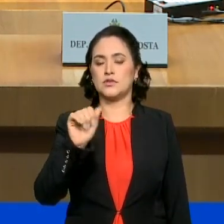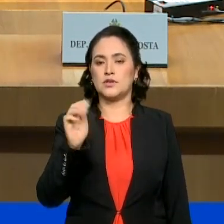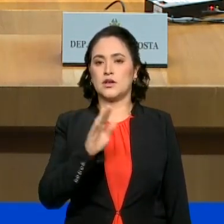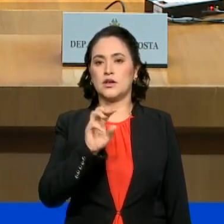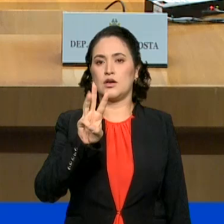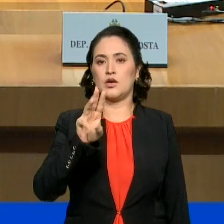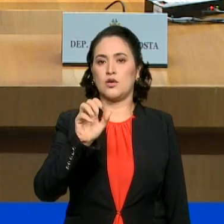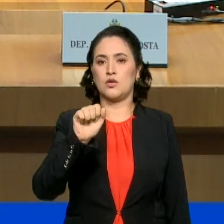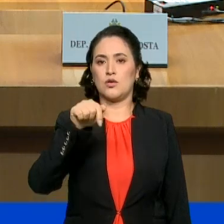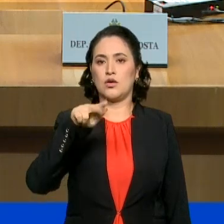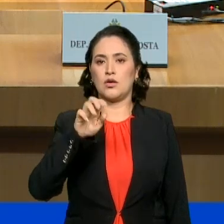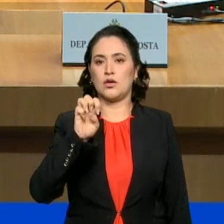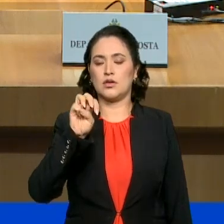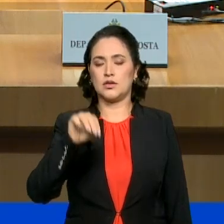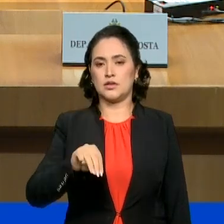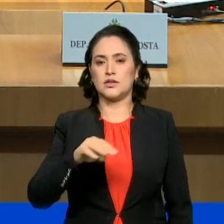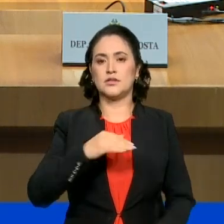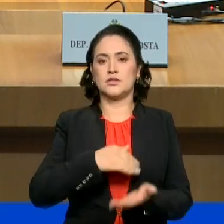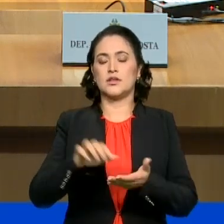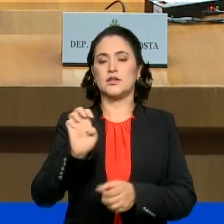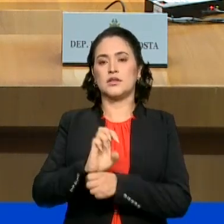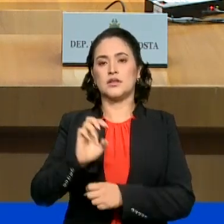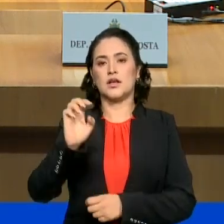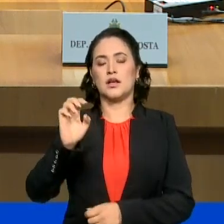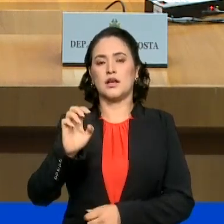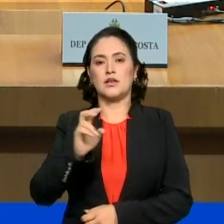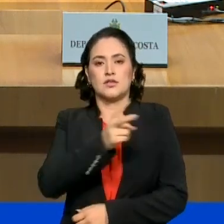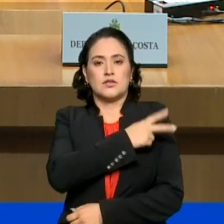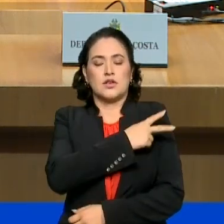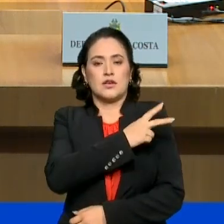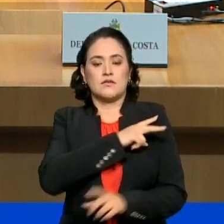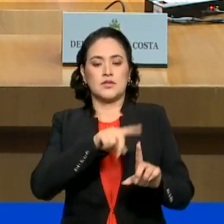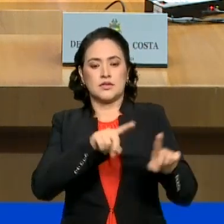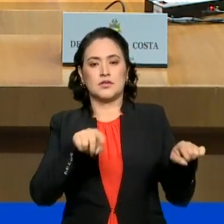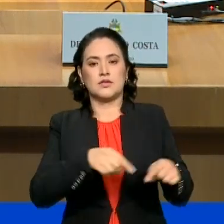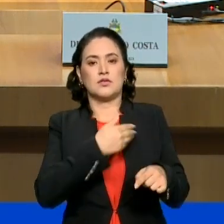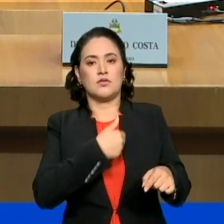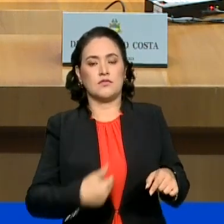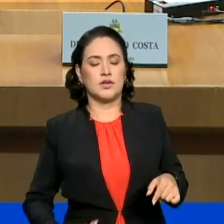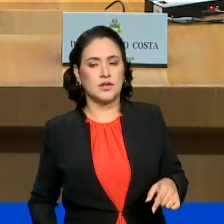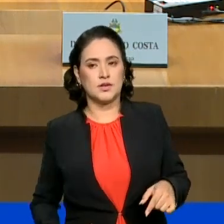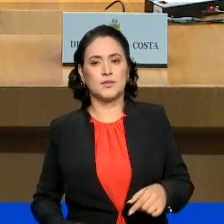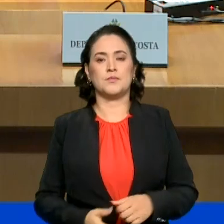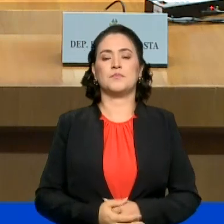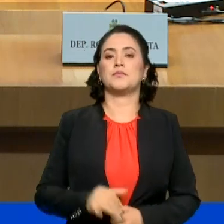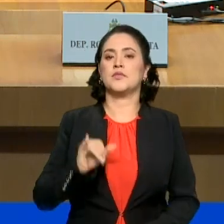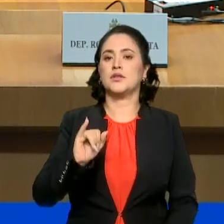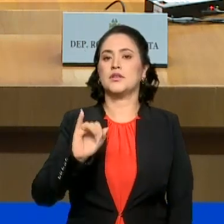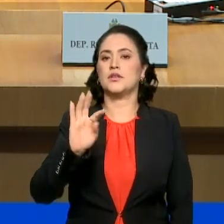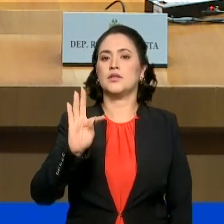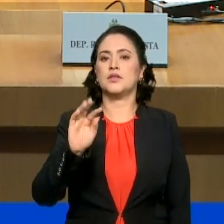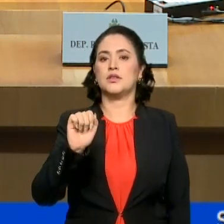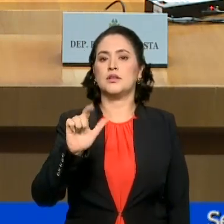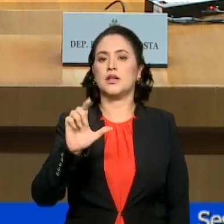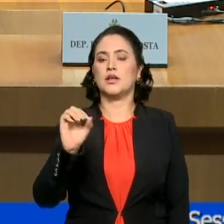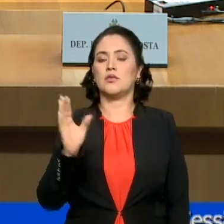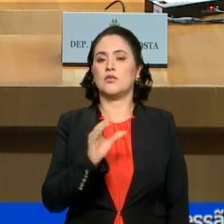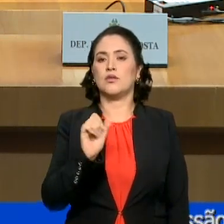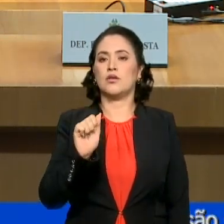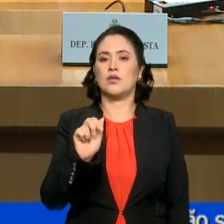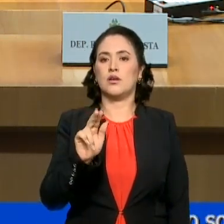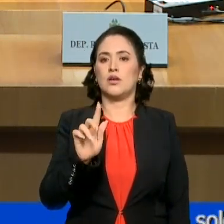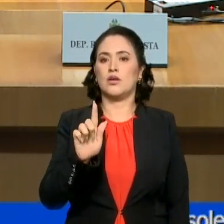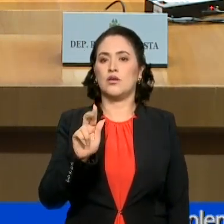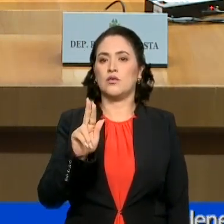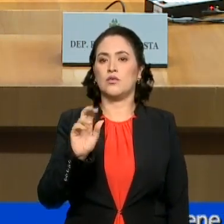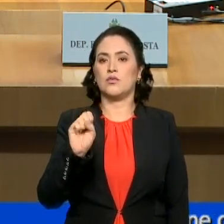secretária de Estado, chefe do gabinete do governador, do senhor Ítalo Augusto, subsecretário